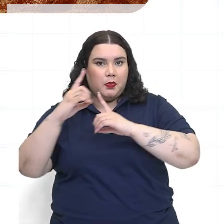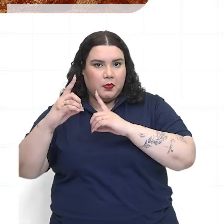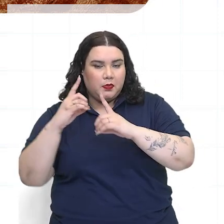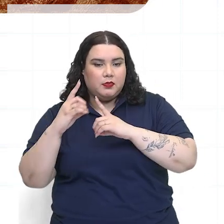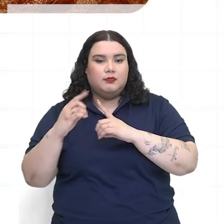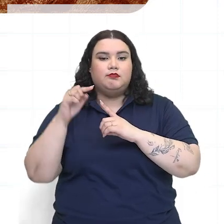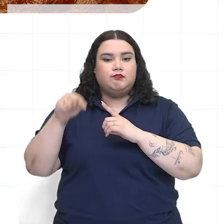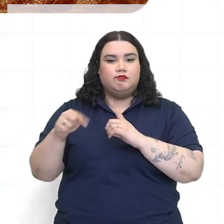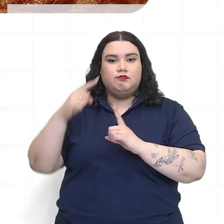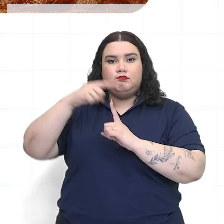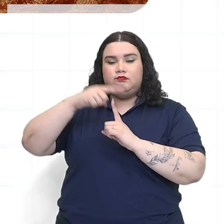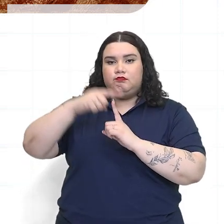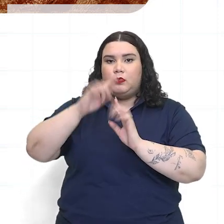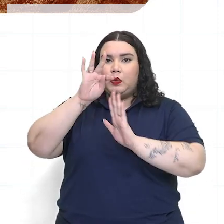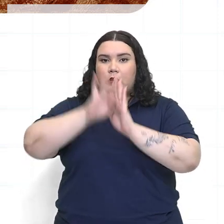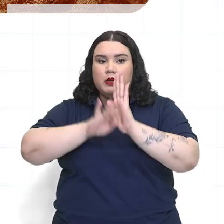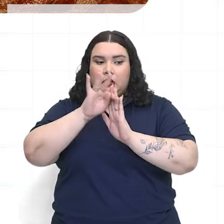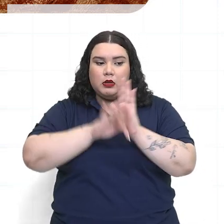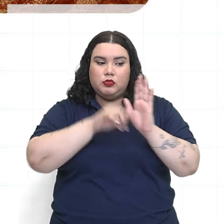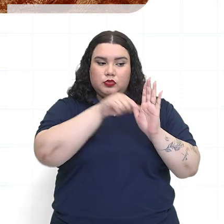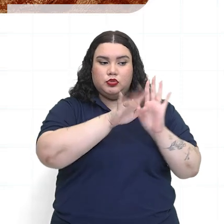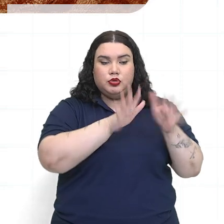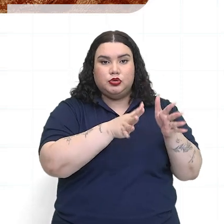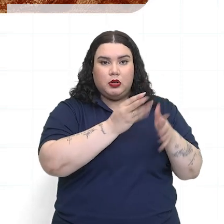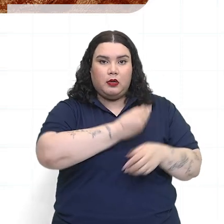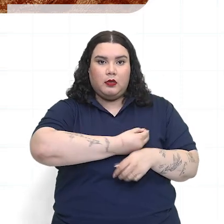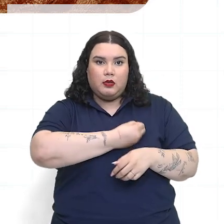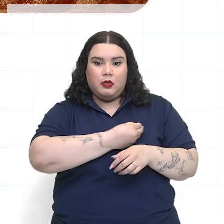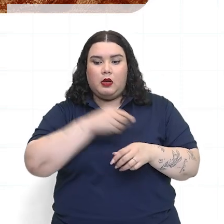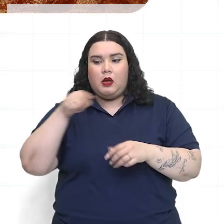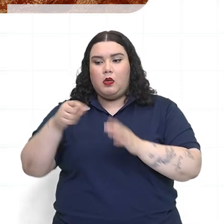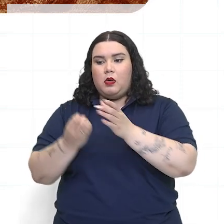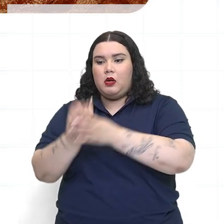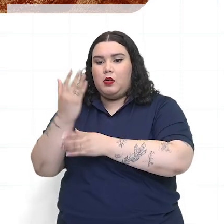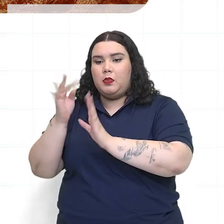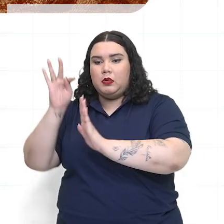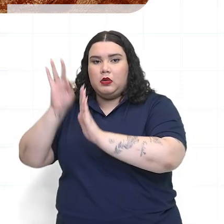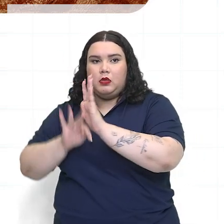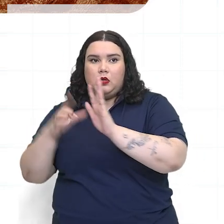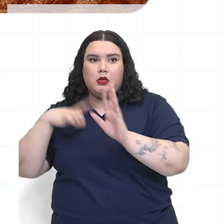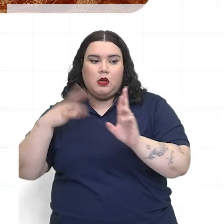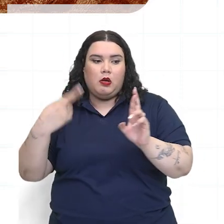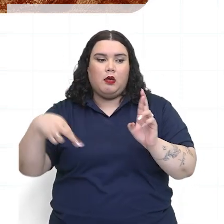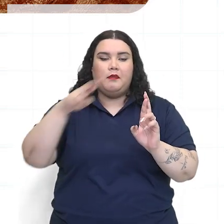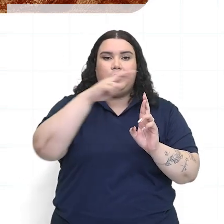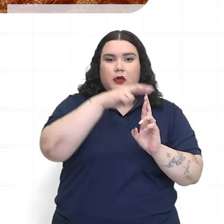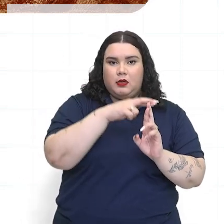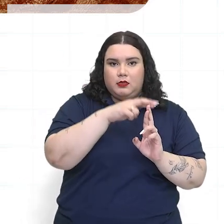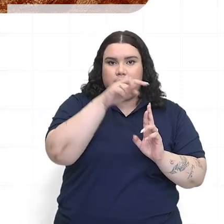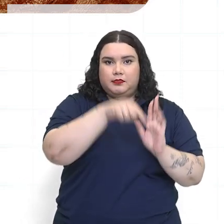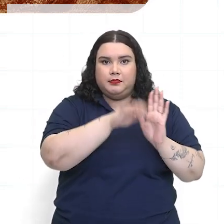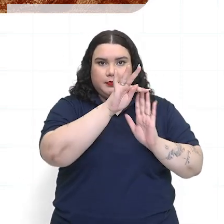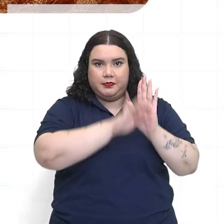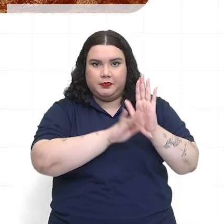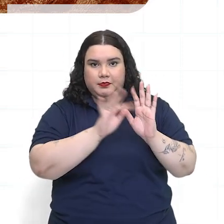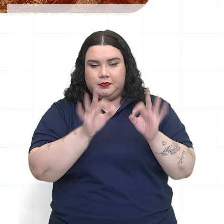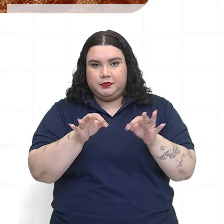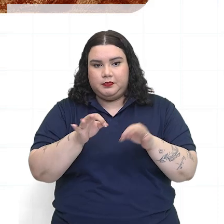aí entre um texto antigo com o texto atual, que no caso que ele escreveu, né, a letra da